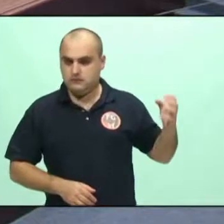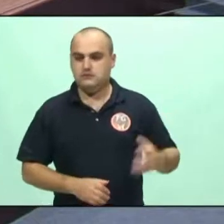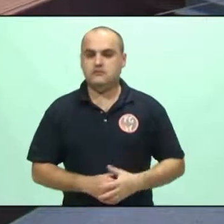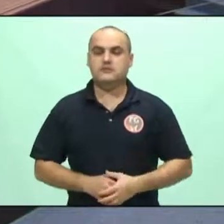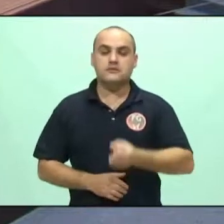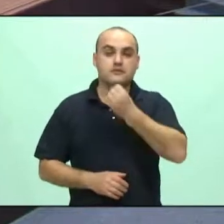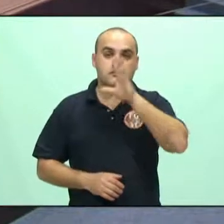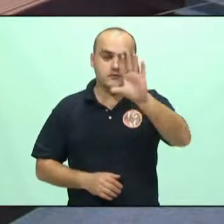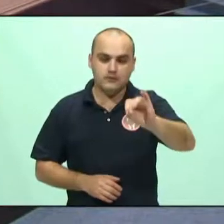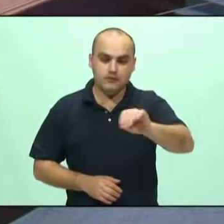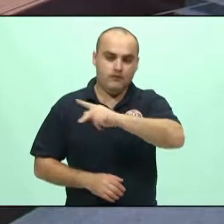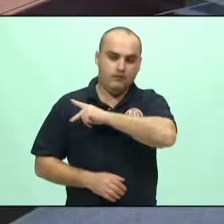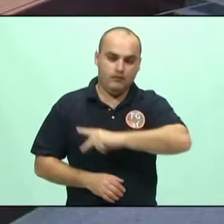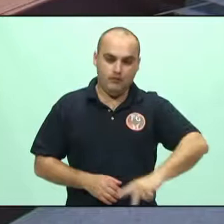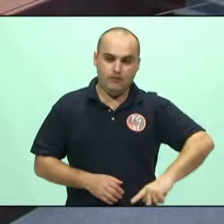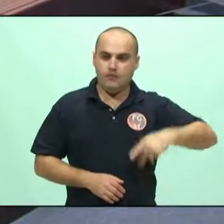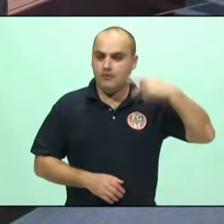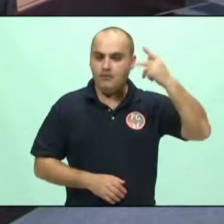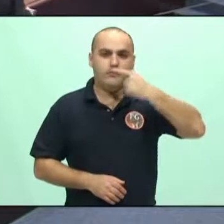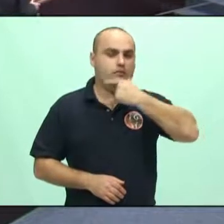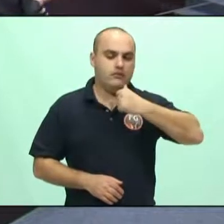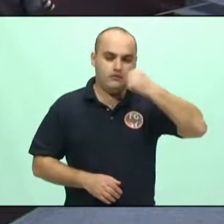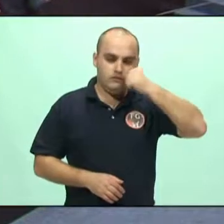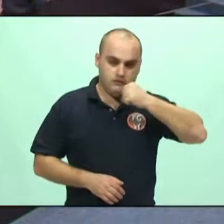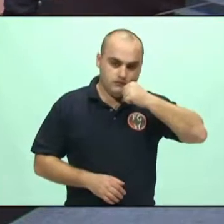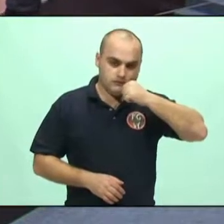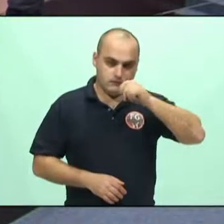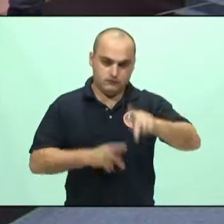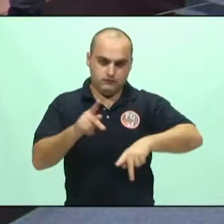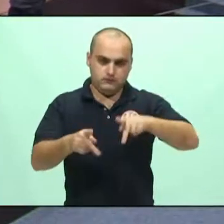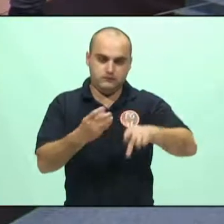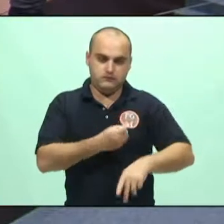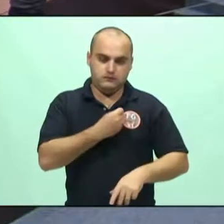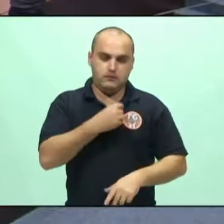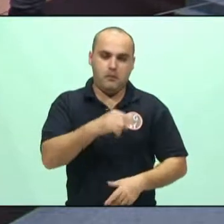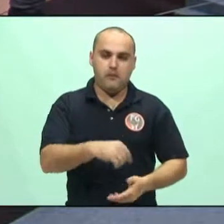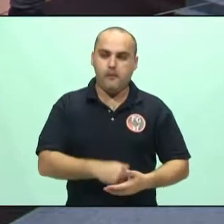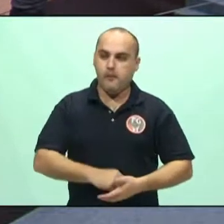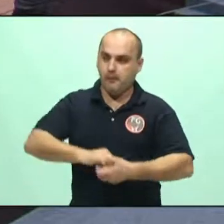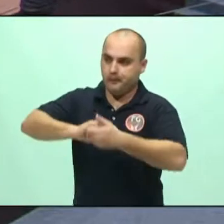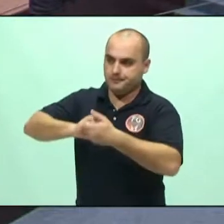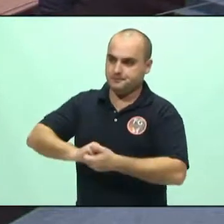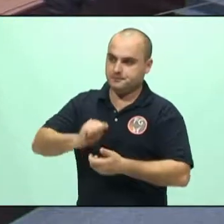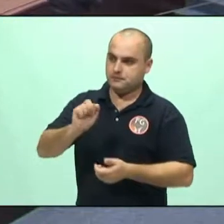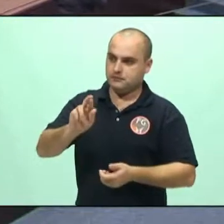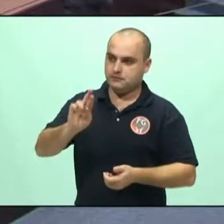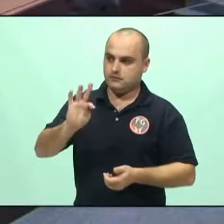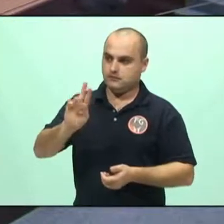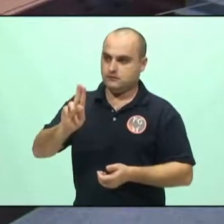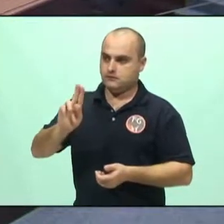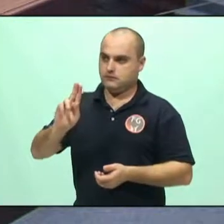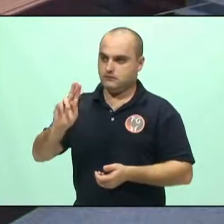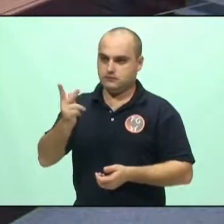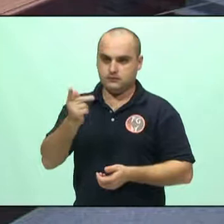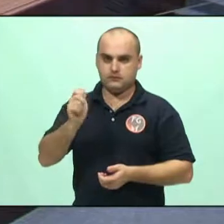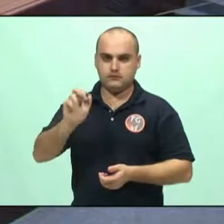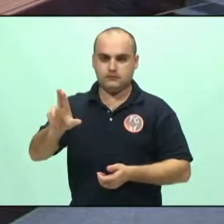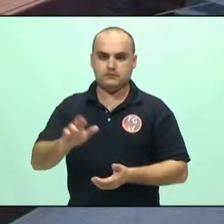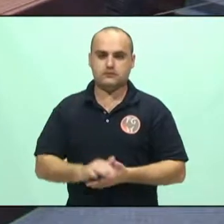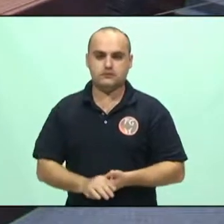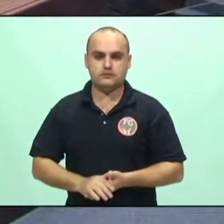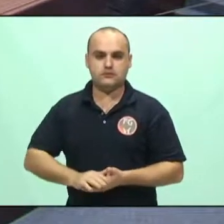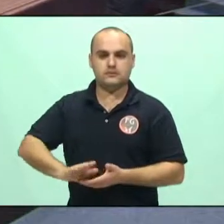vereadores o público que presente quero cumprimentar o Arthur de Jesus meu corre legionário nosso candidato